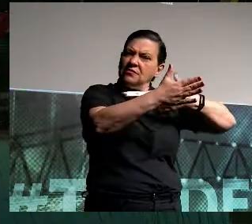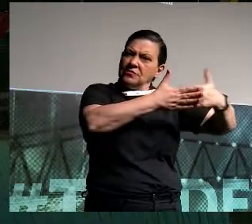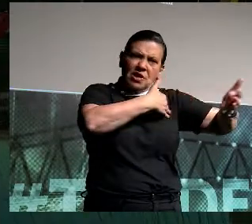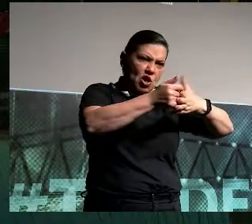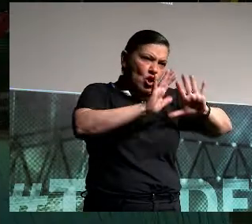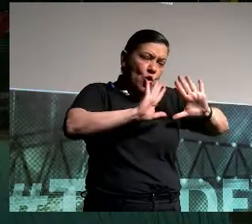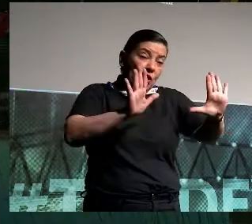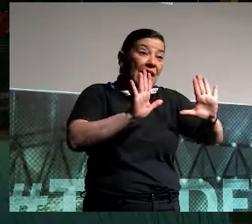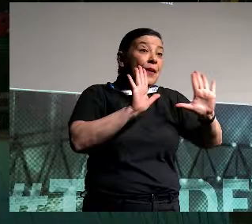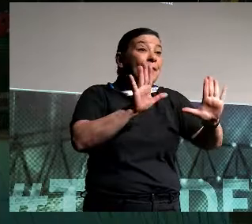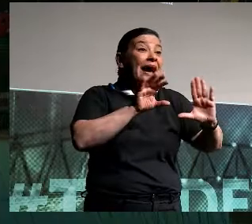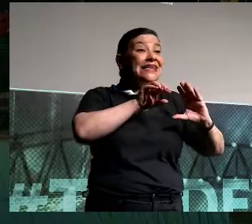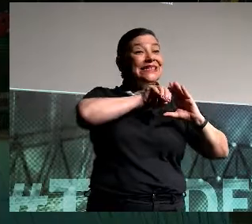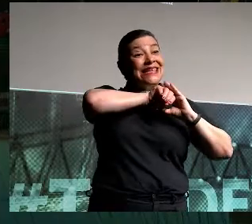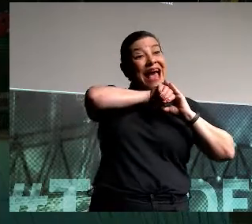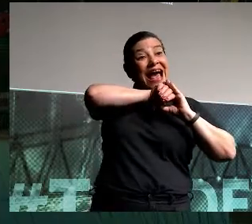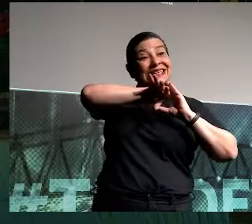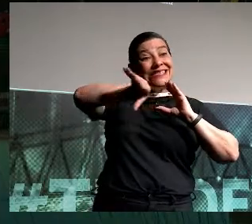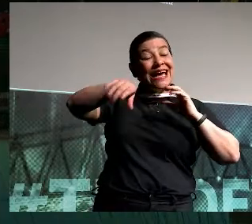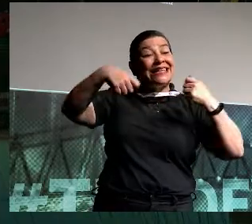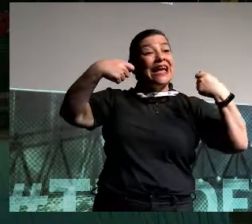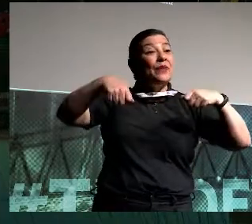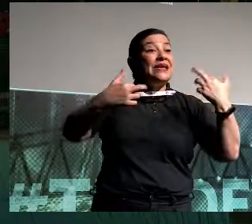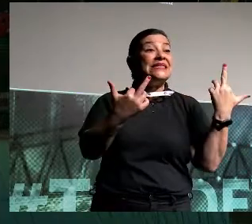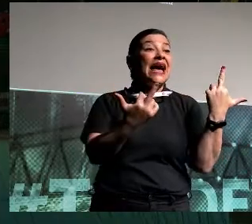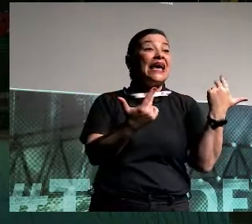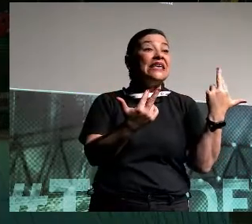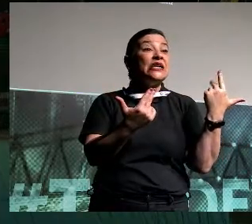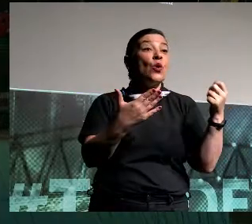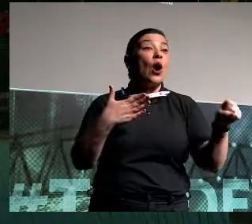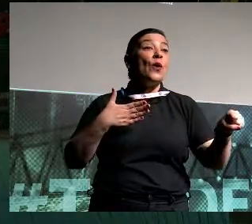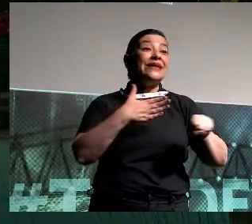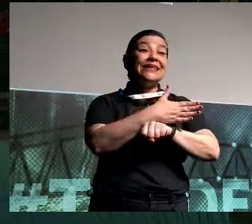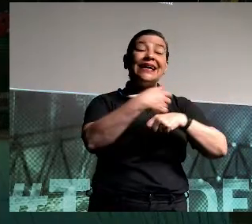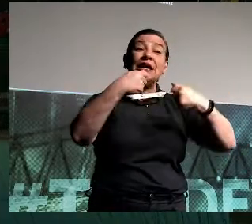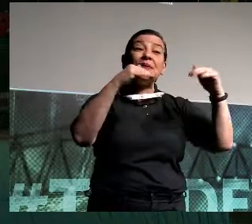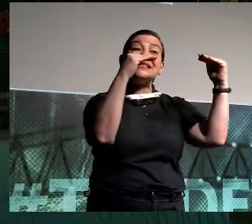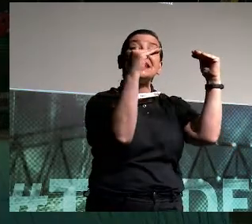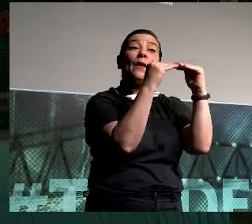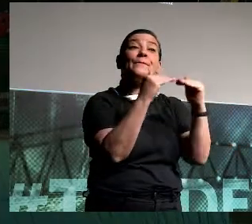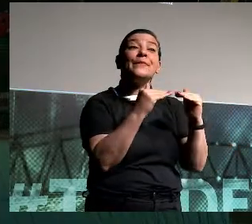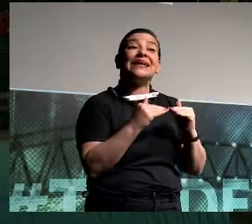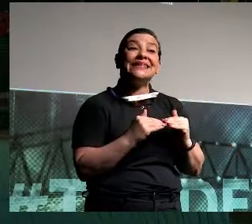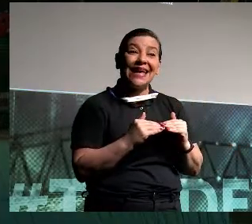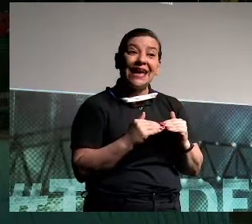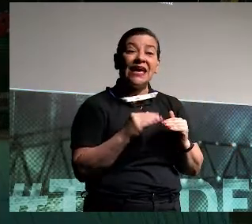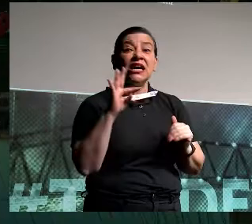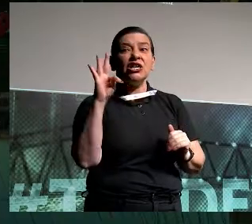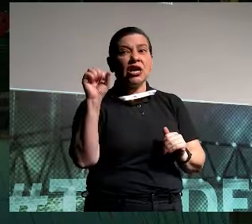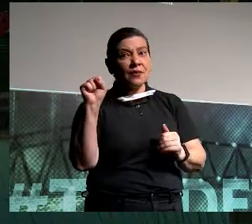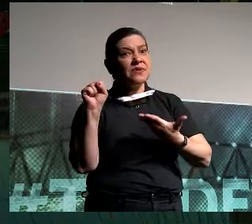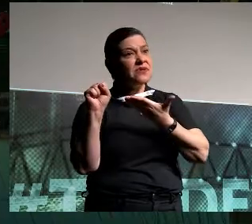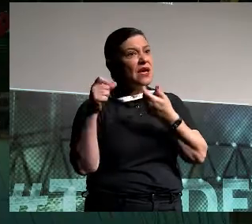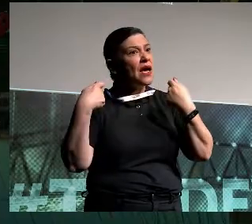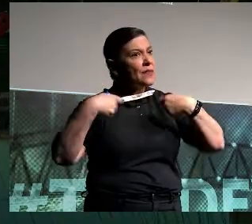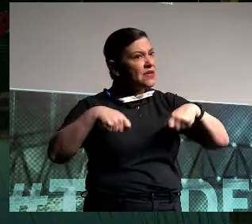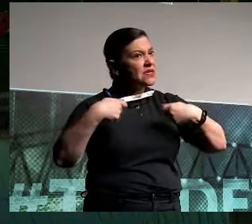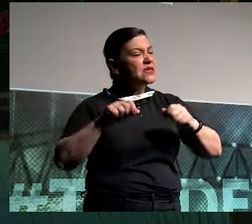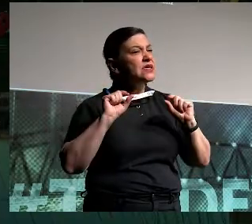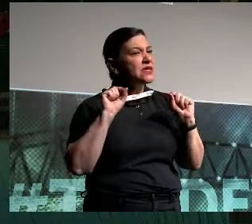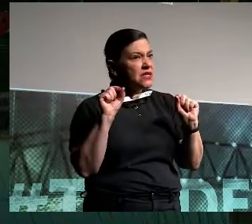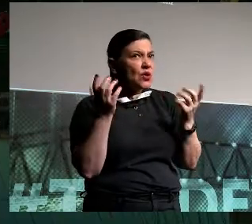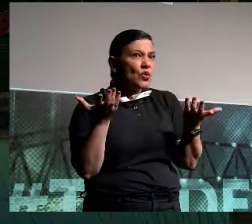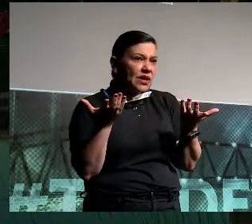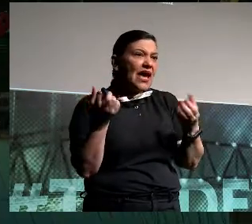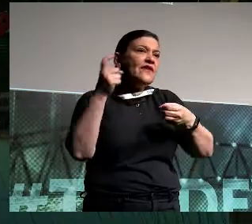o tipo da saída é sempre o mesmo do tipo da entrada. Eles deveriam ter que bater. Se eu passei uma string, deveria retornar uma string. Se eu passei um número,